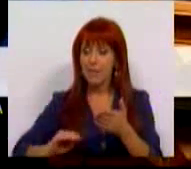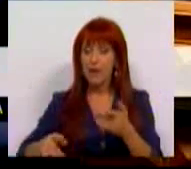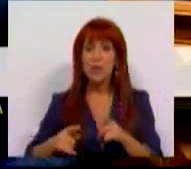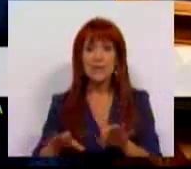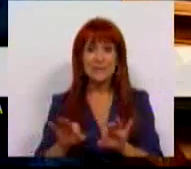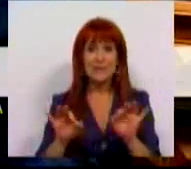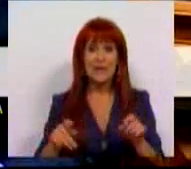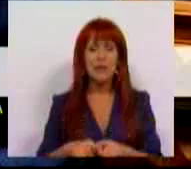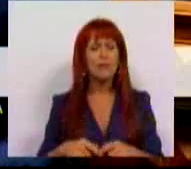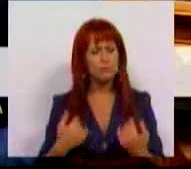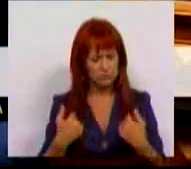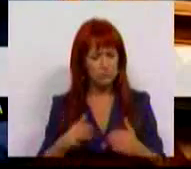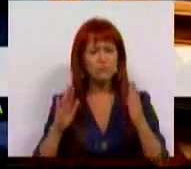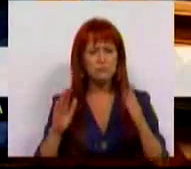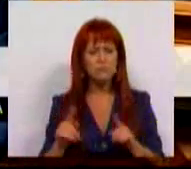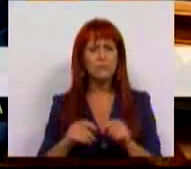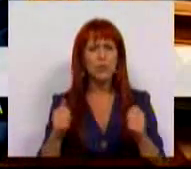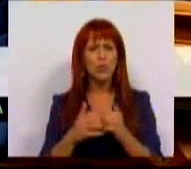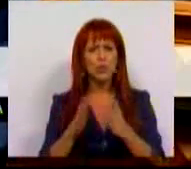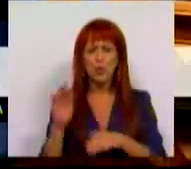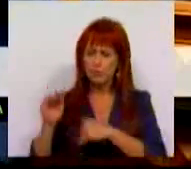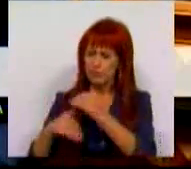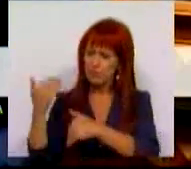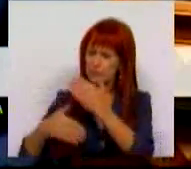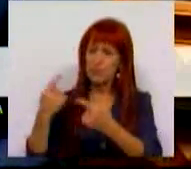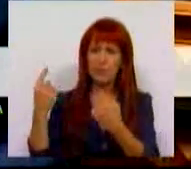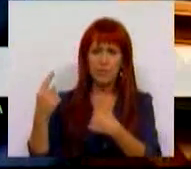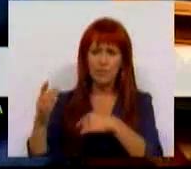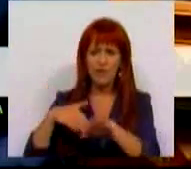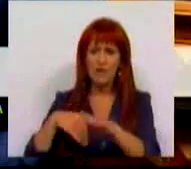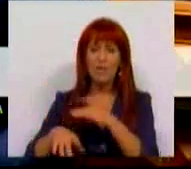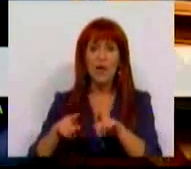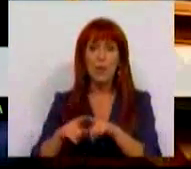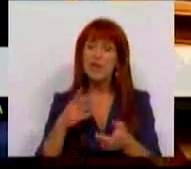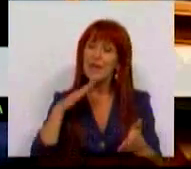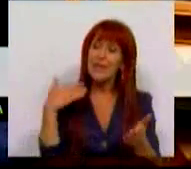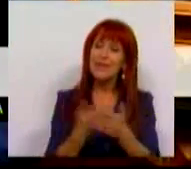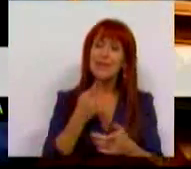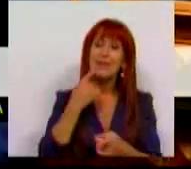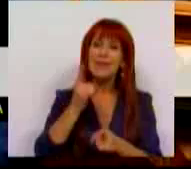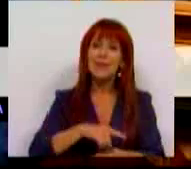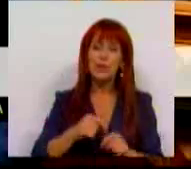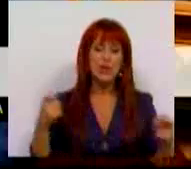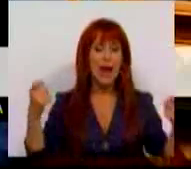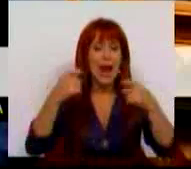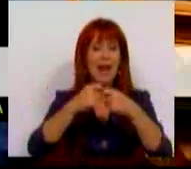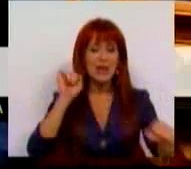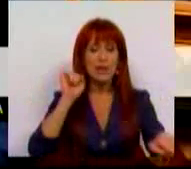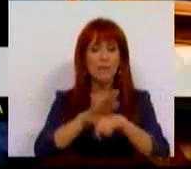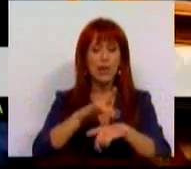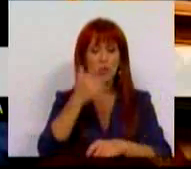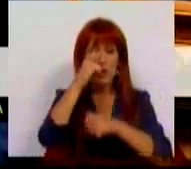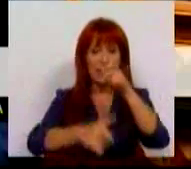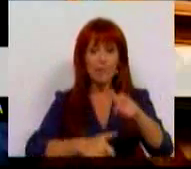que, de forma abnegada, tudo têm feito para restabelecer as ligações marítimas